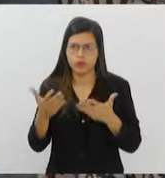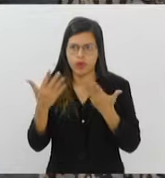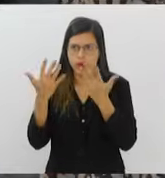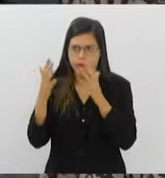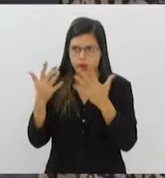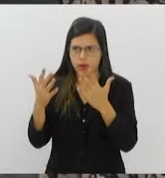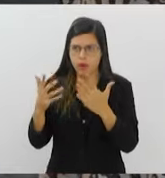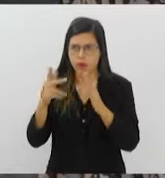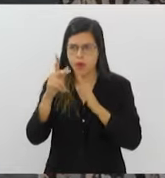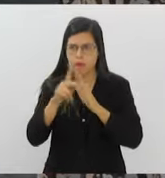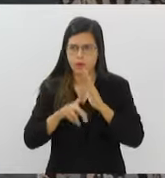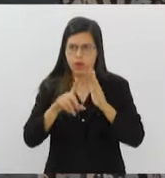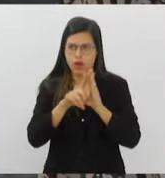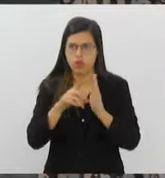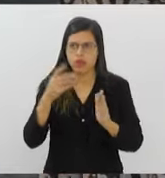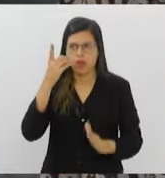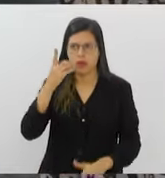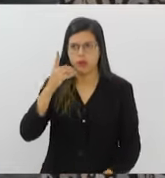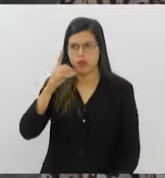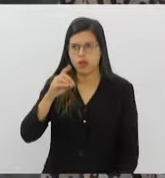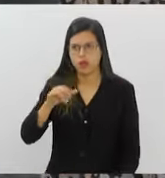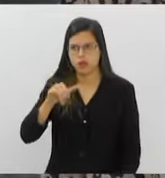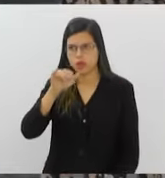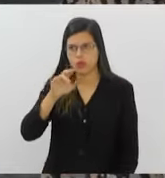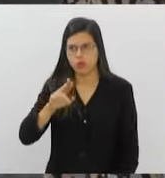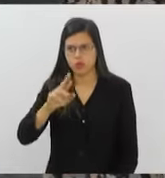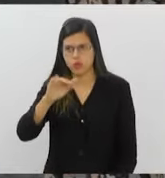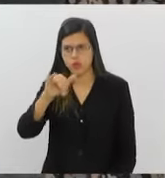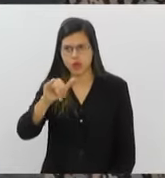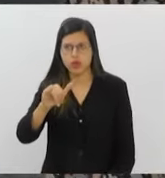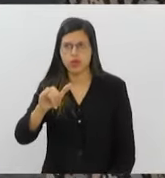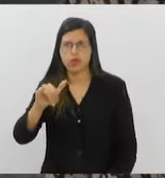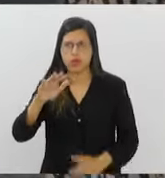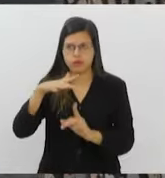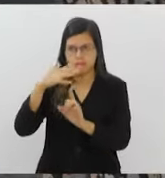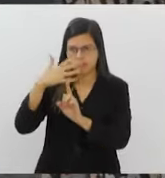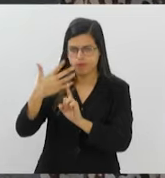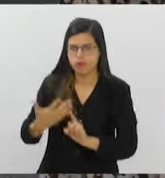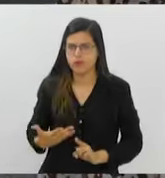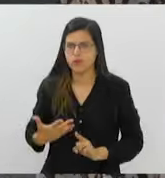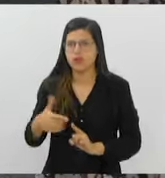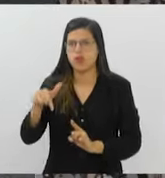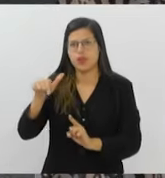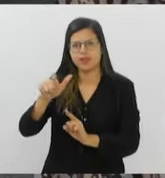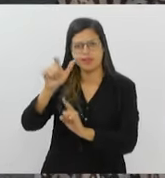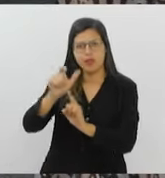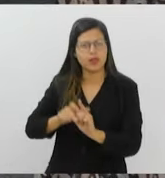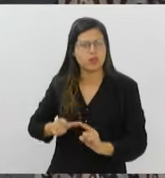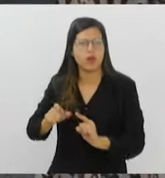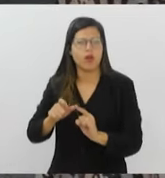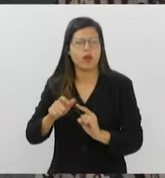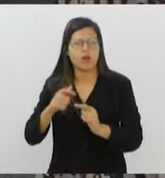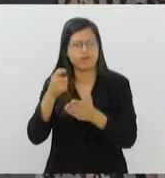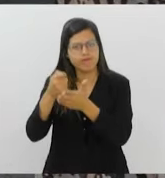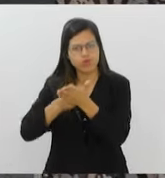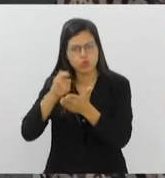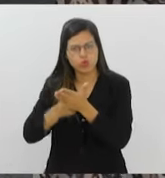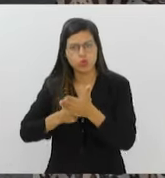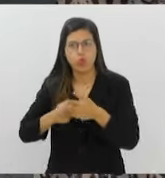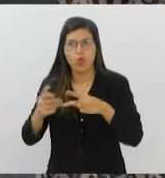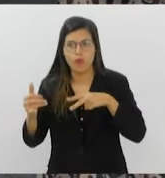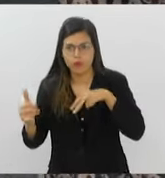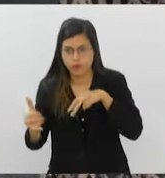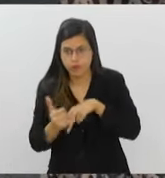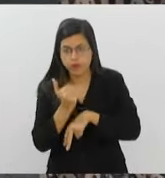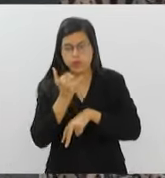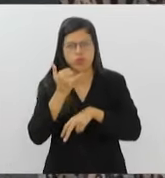o PL do deputado Yuri, que homenageia uma das maiores combatentes, Etienne Romeu, que foi vítima de uma